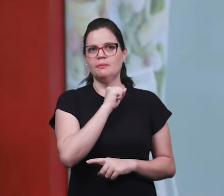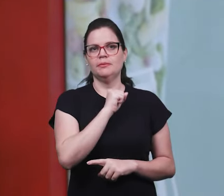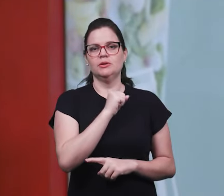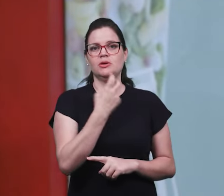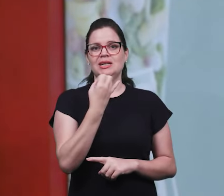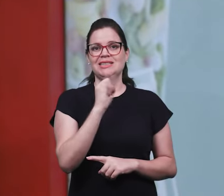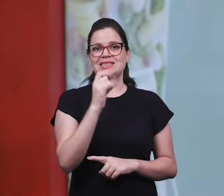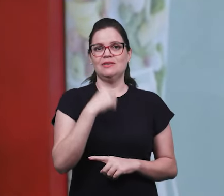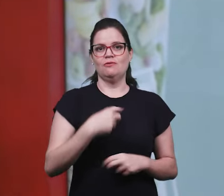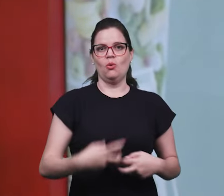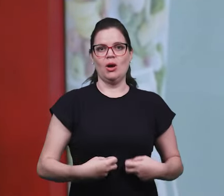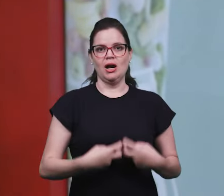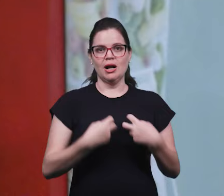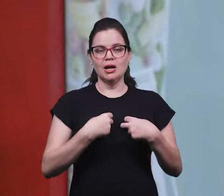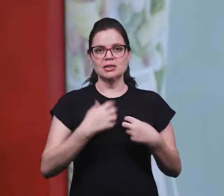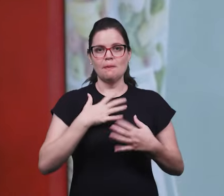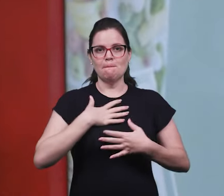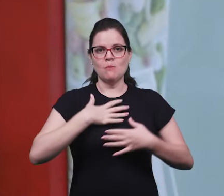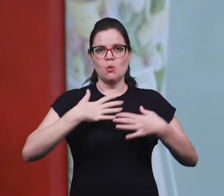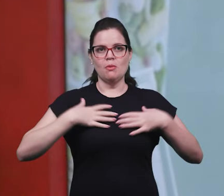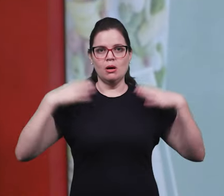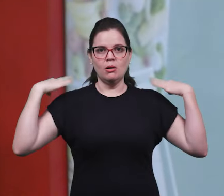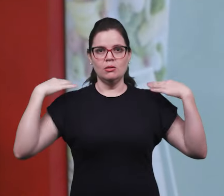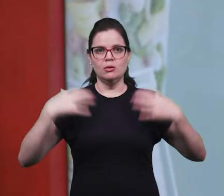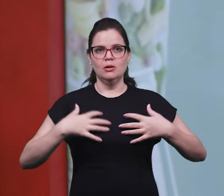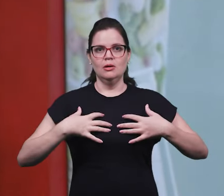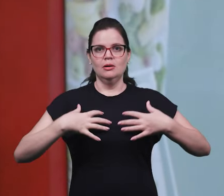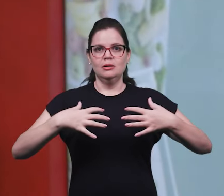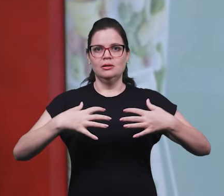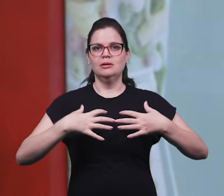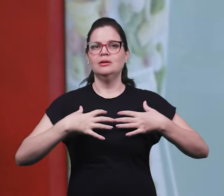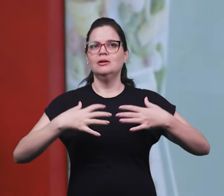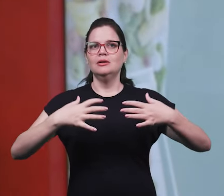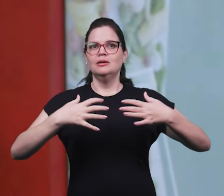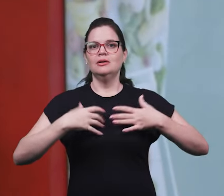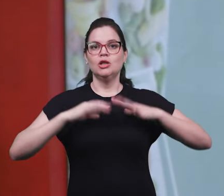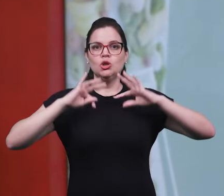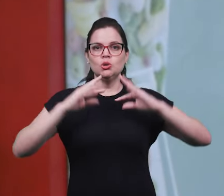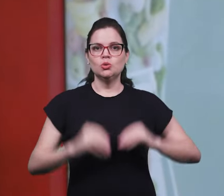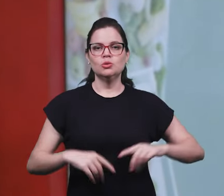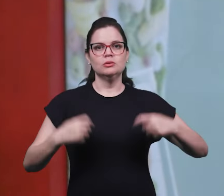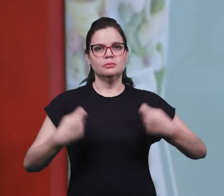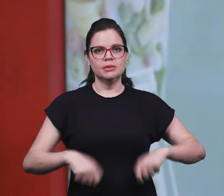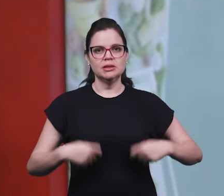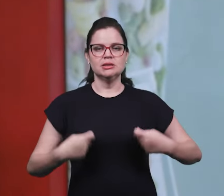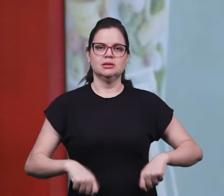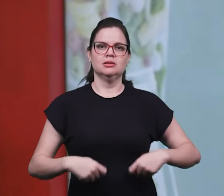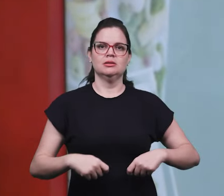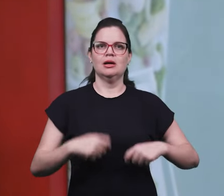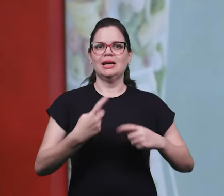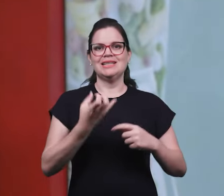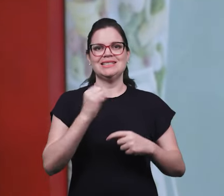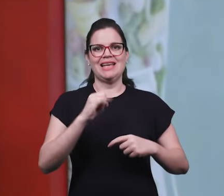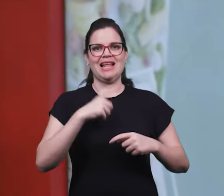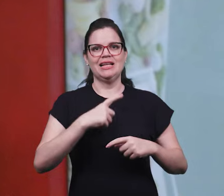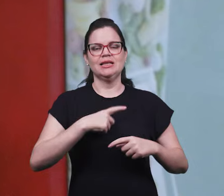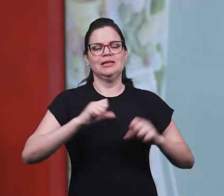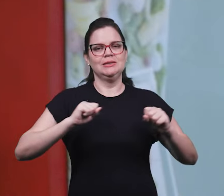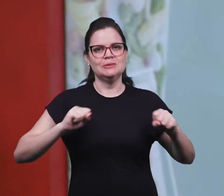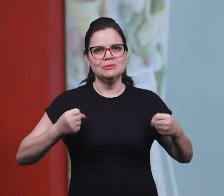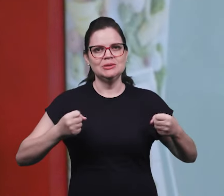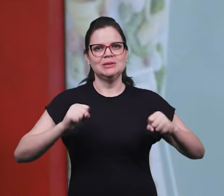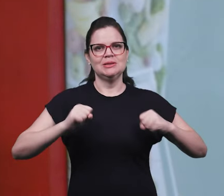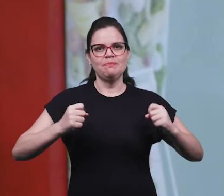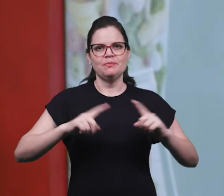pulmão então o paciente tá ali por conta da doença deplet toda a massa muscular massa esquelética e também não se alimenta então ele não atinge